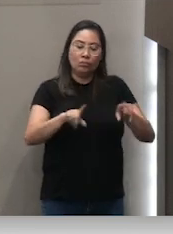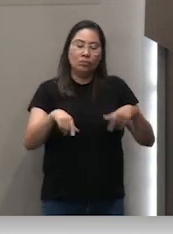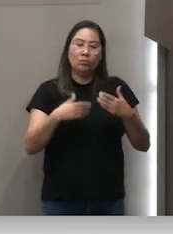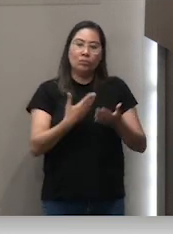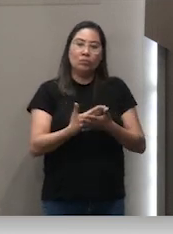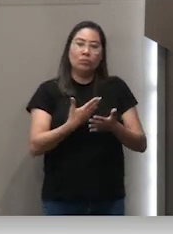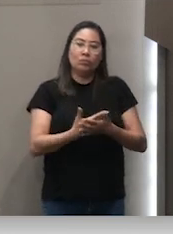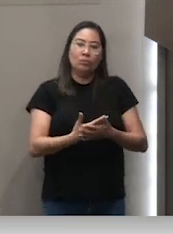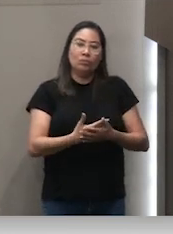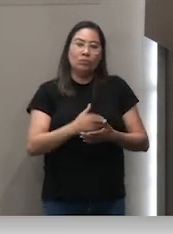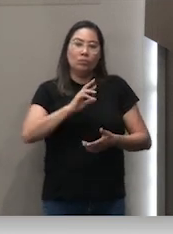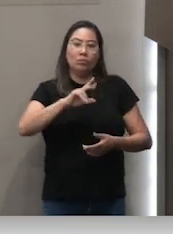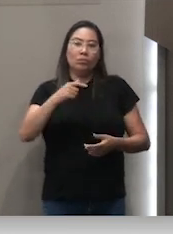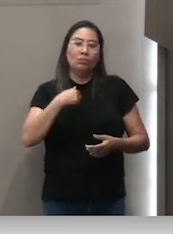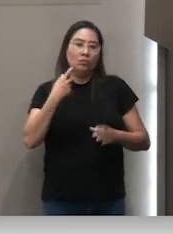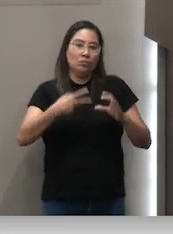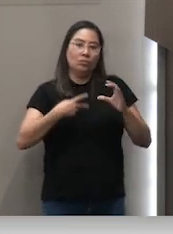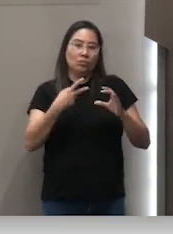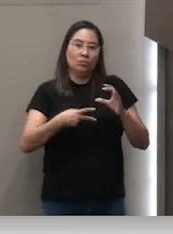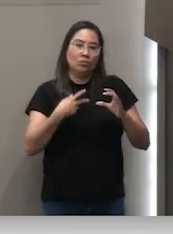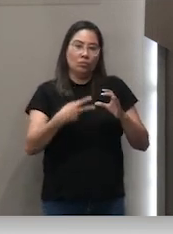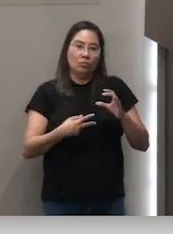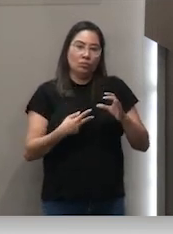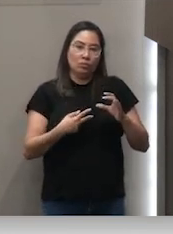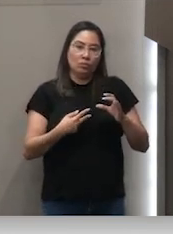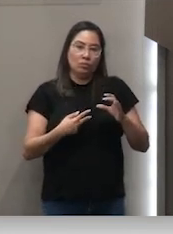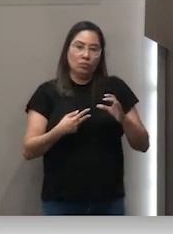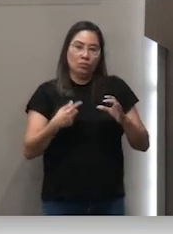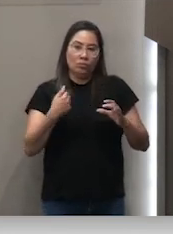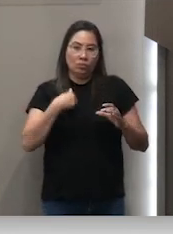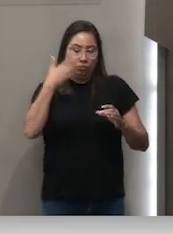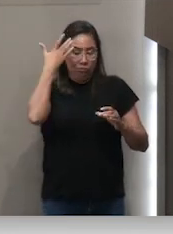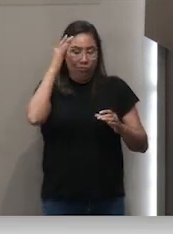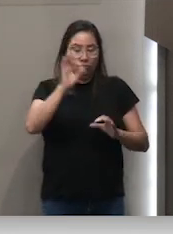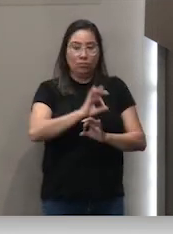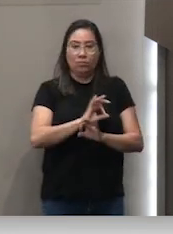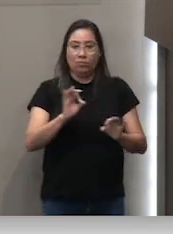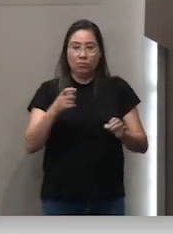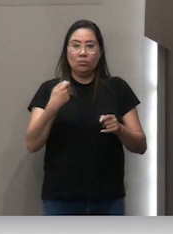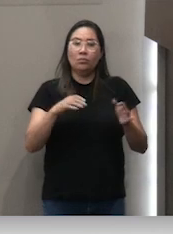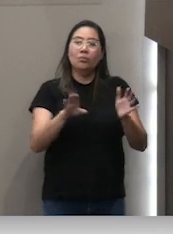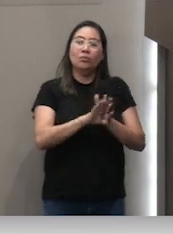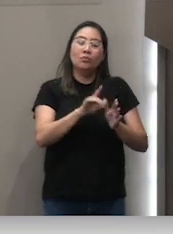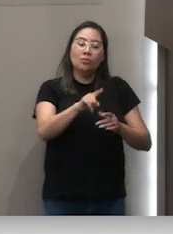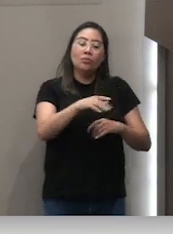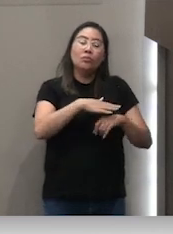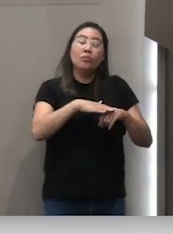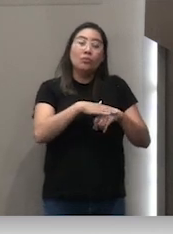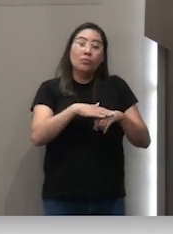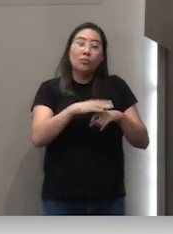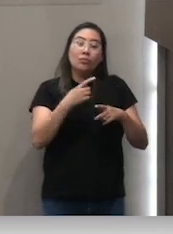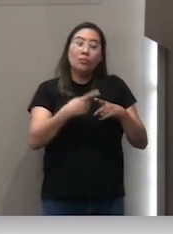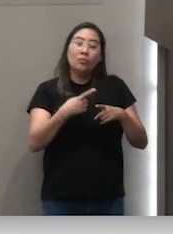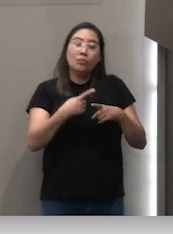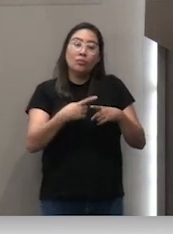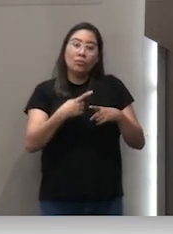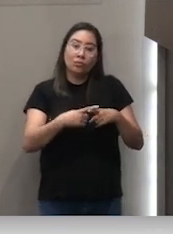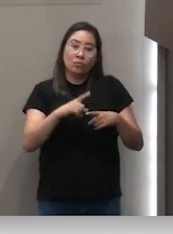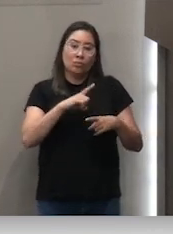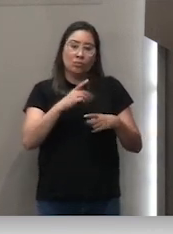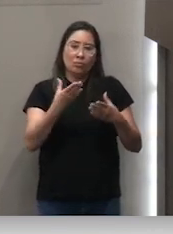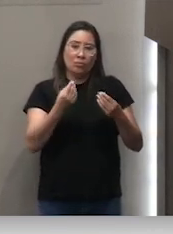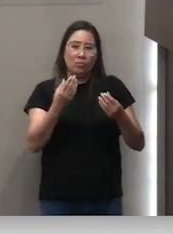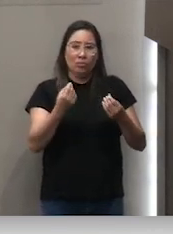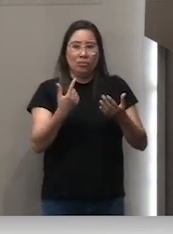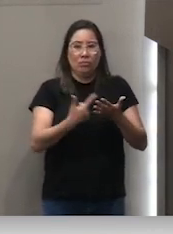aula. Não sou eu que estou aqui na Câmara de Vereadores. Eu não adivinho nada. Eu tenho que chegar lá e conversar com ela. Porque de historinha, tem um monte de